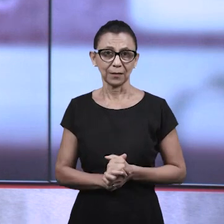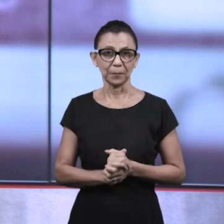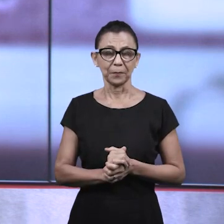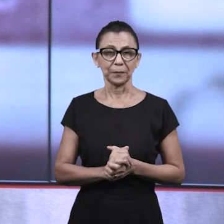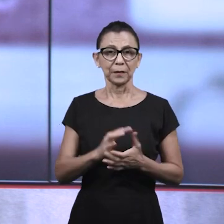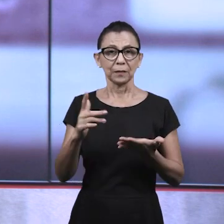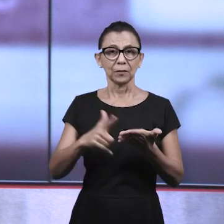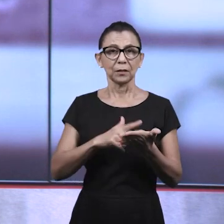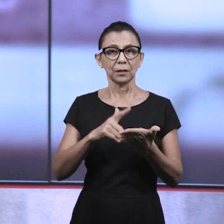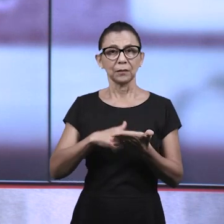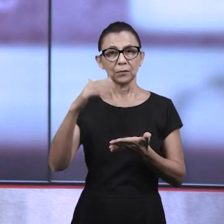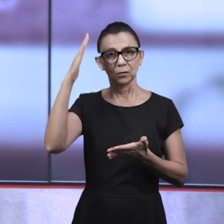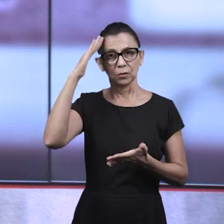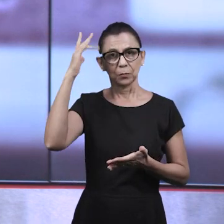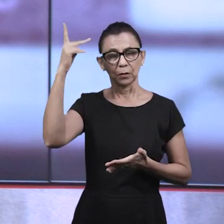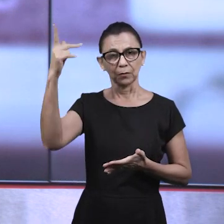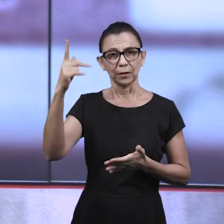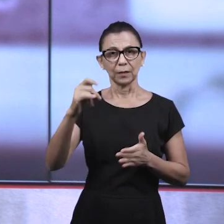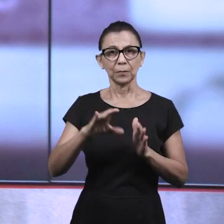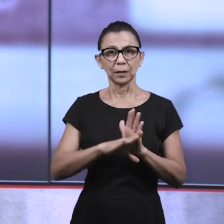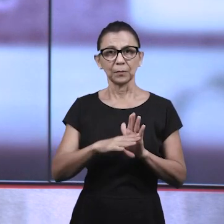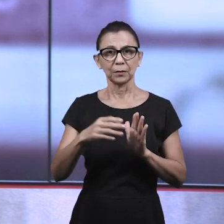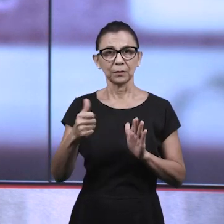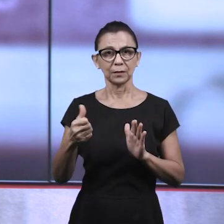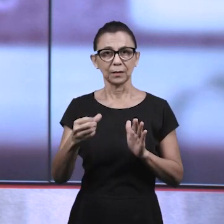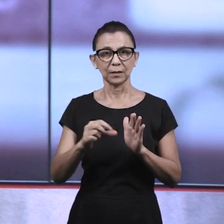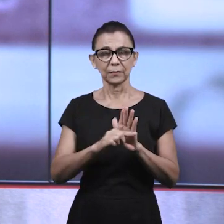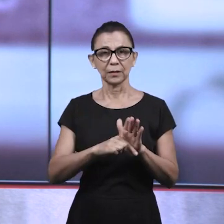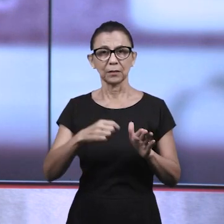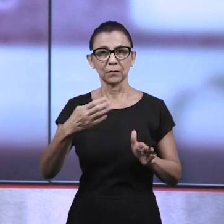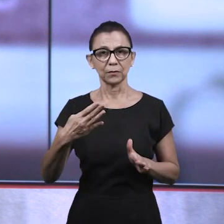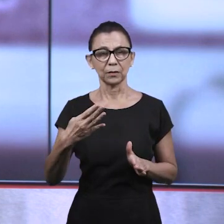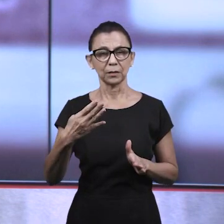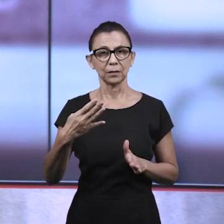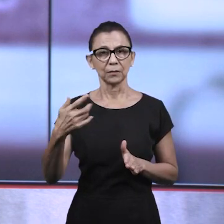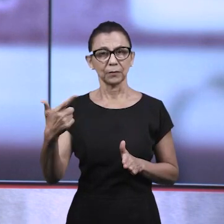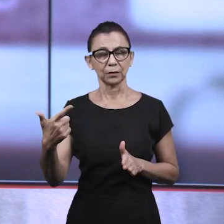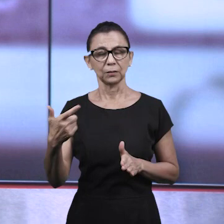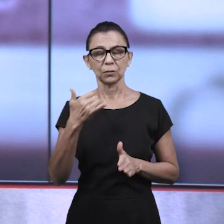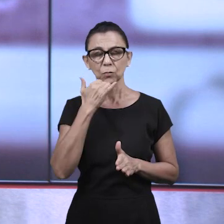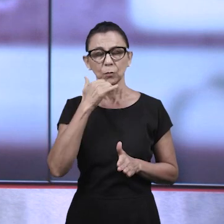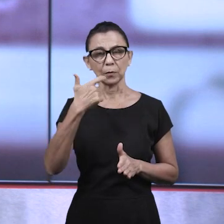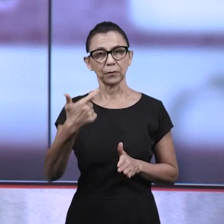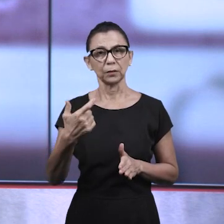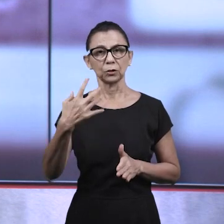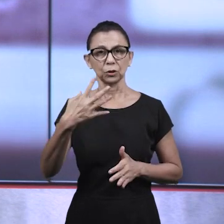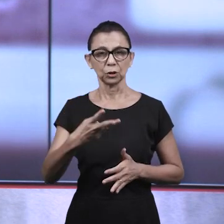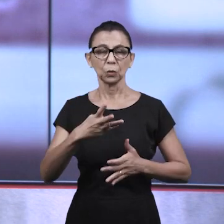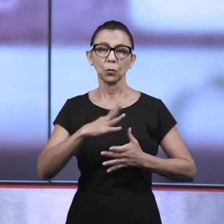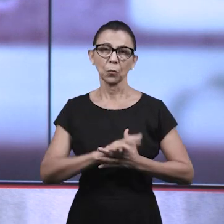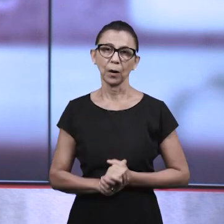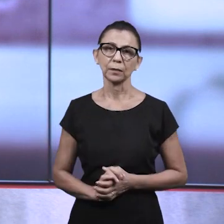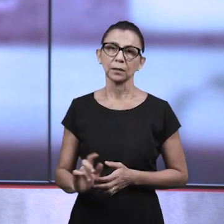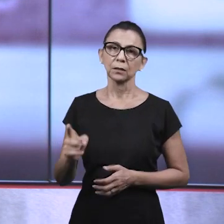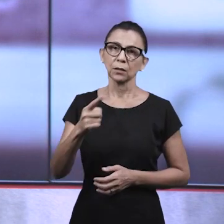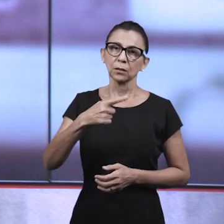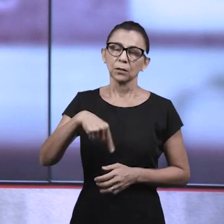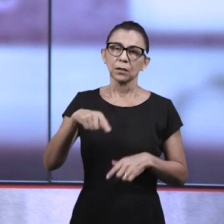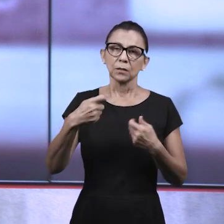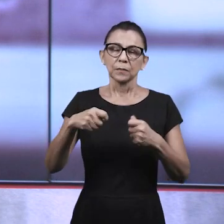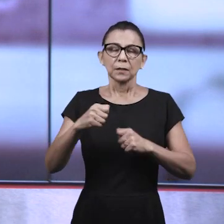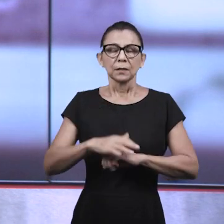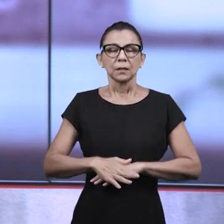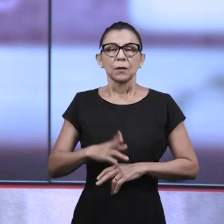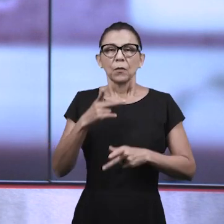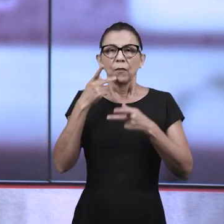Provérbios 16, 24, favo de mel são as palavras suaves, doces para a alma e saúde